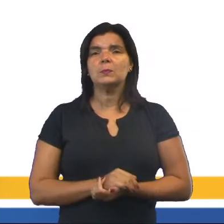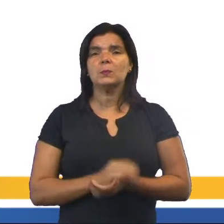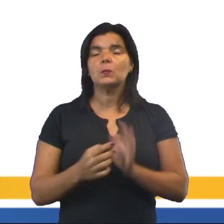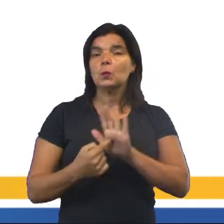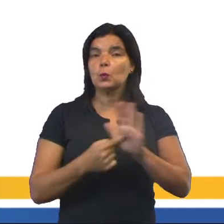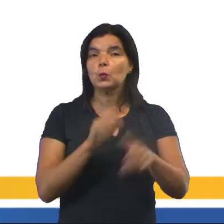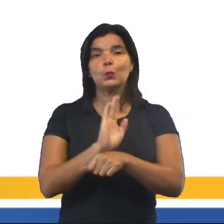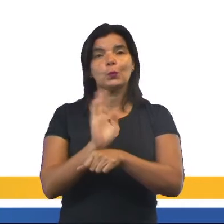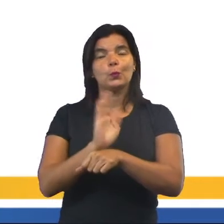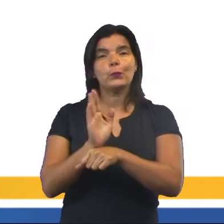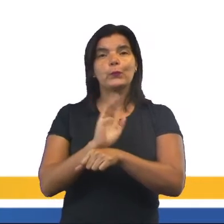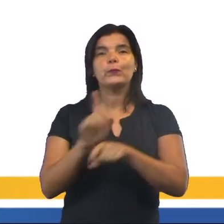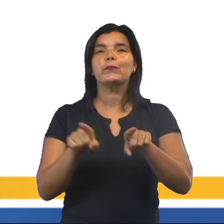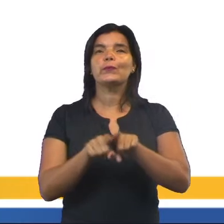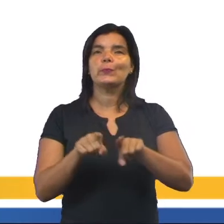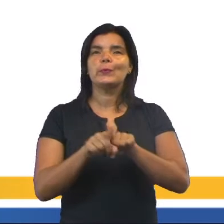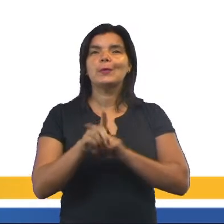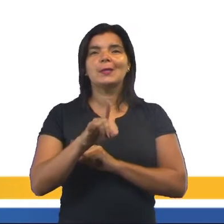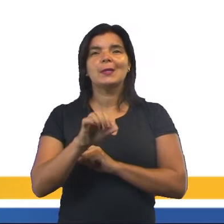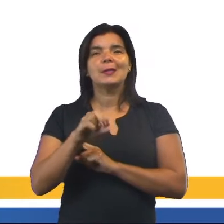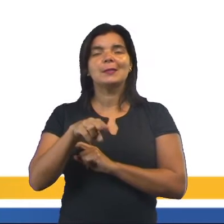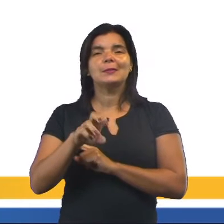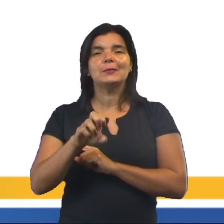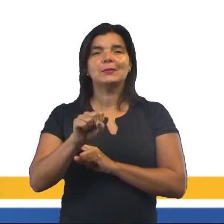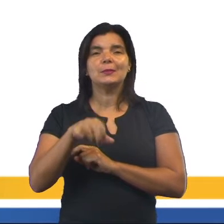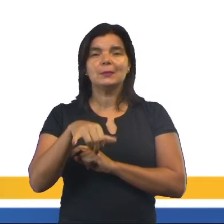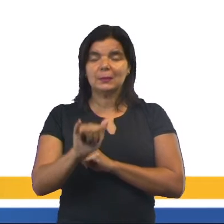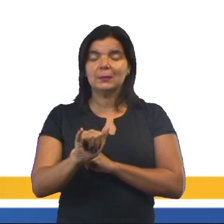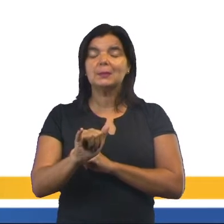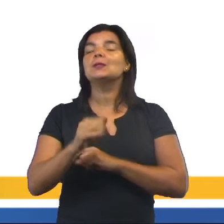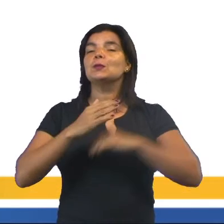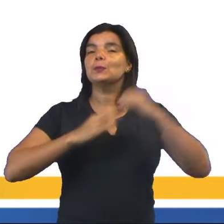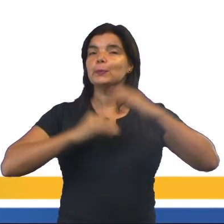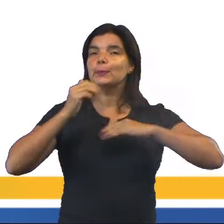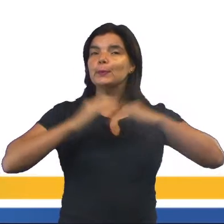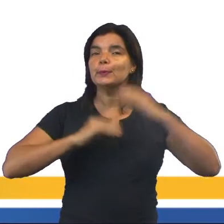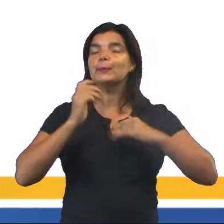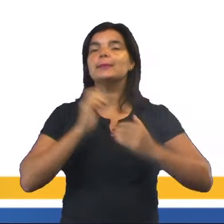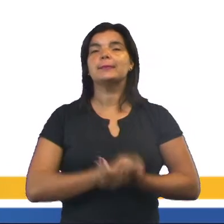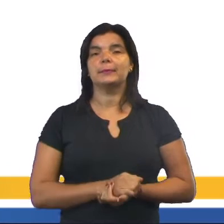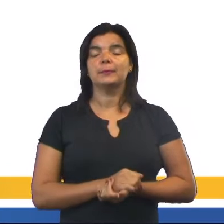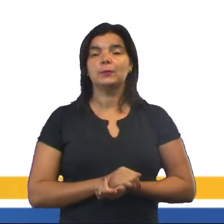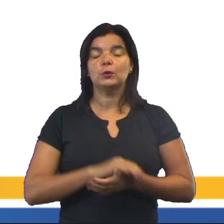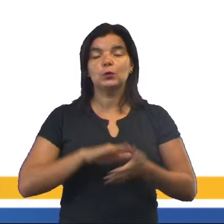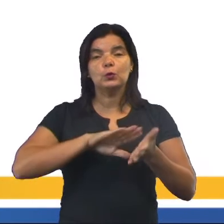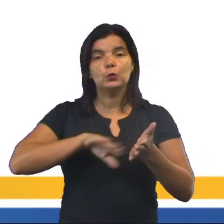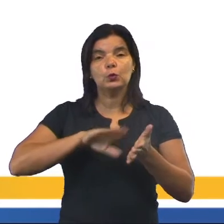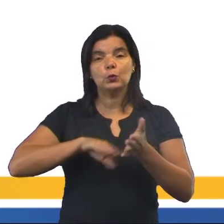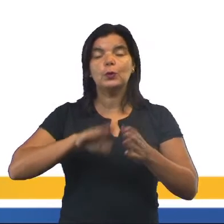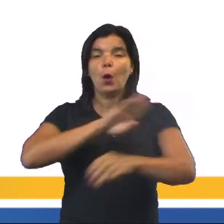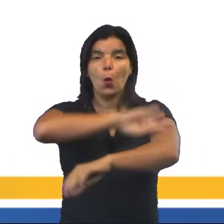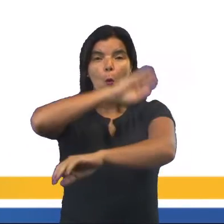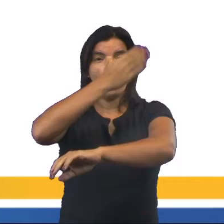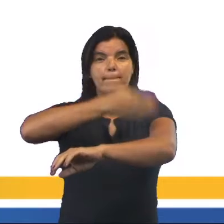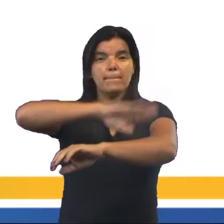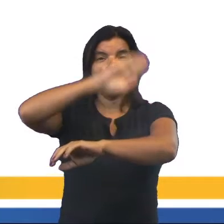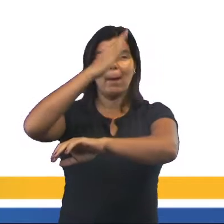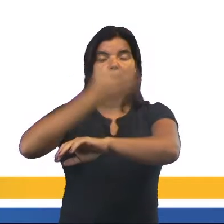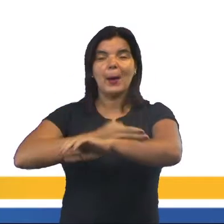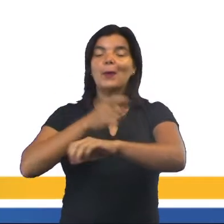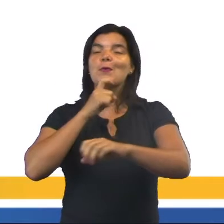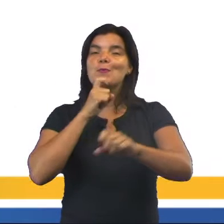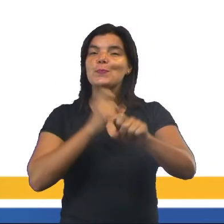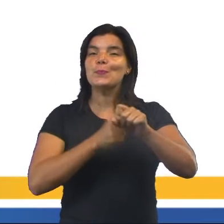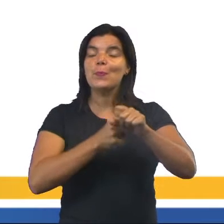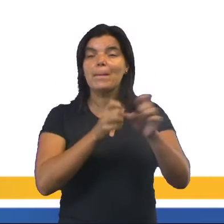aparece num filme da Disney e ele tem essa profissão de tirar o gelo das montanhas e levar para a cidade para vender